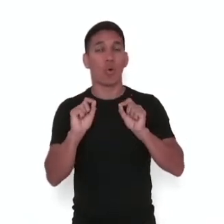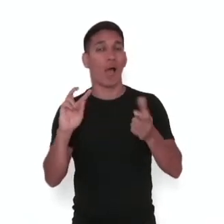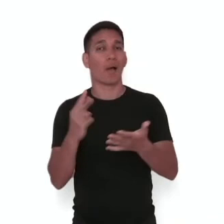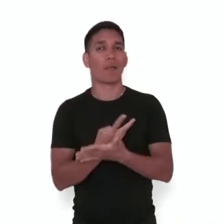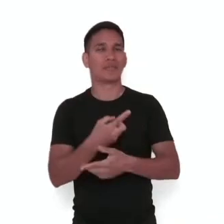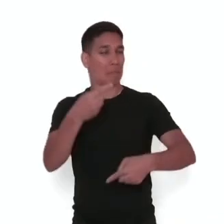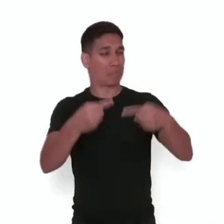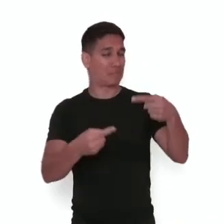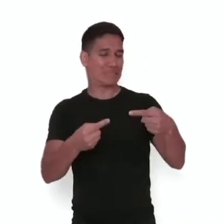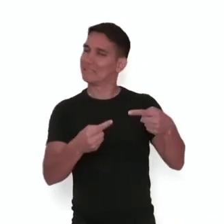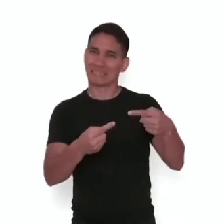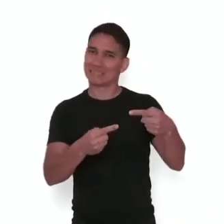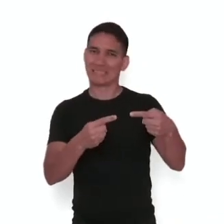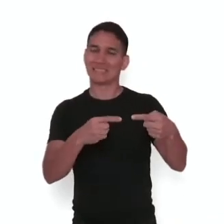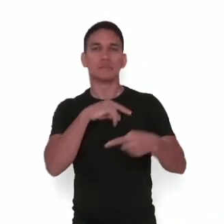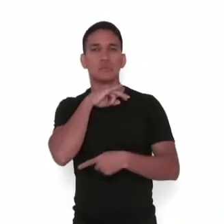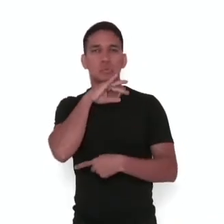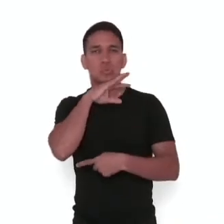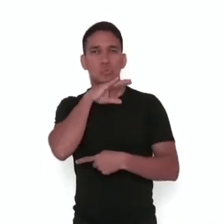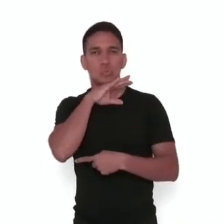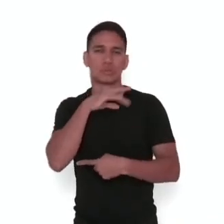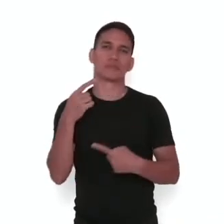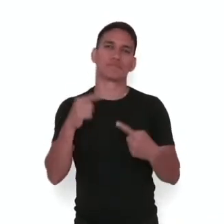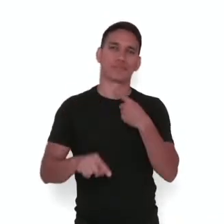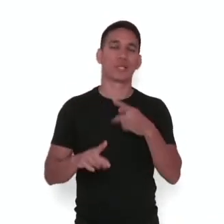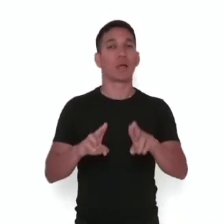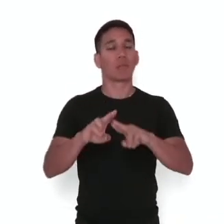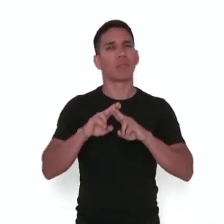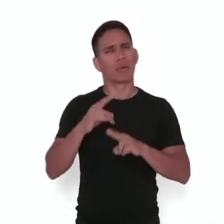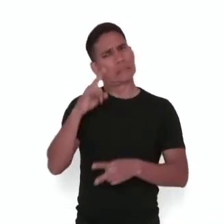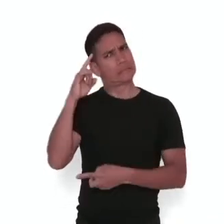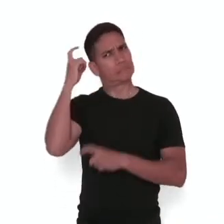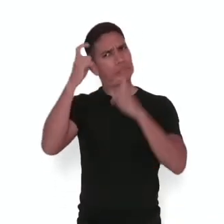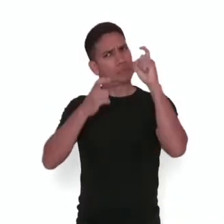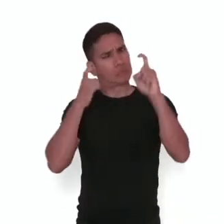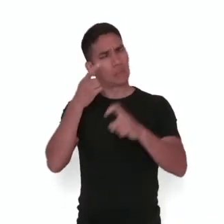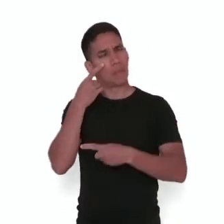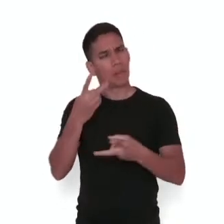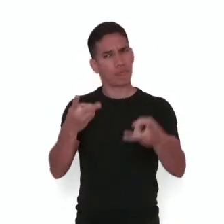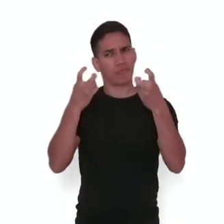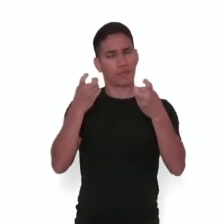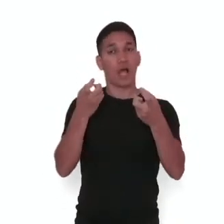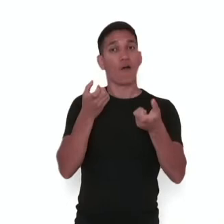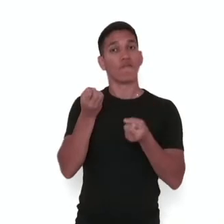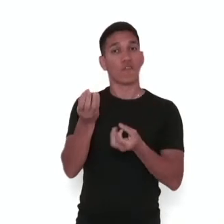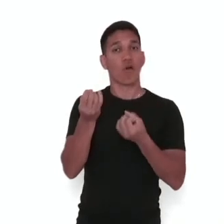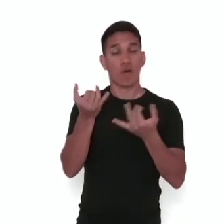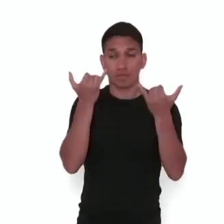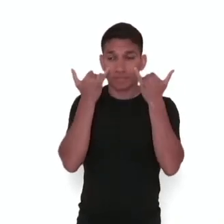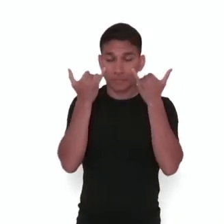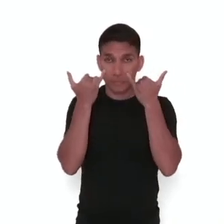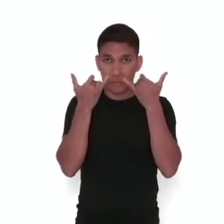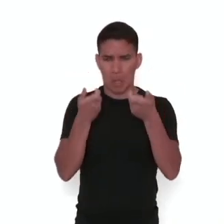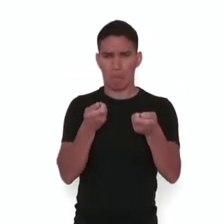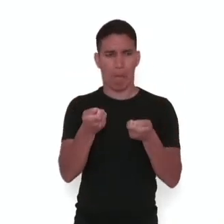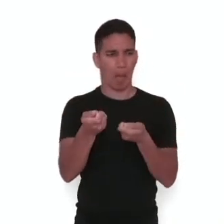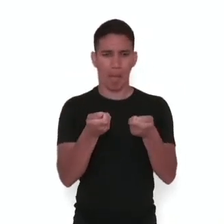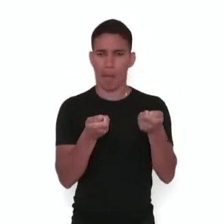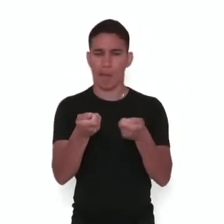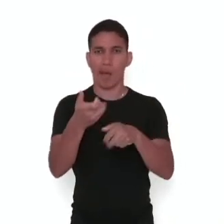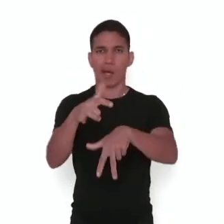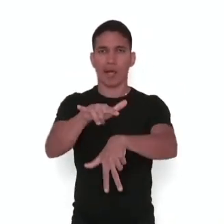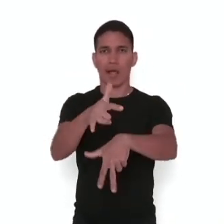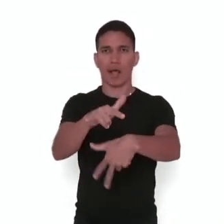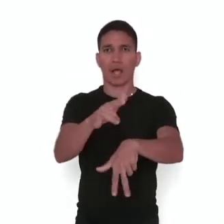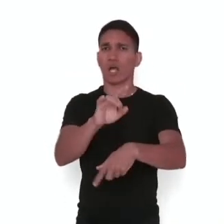democrático. Aliás, é preocupante quando observamos que uma informação é manipulada simplesmente com o propósito de